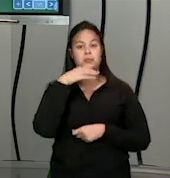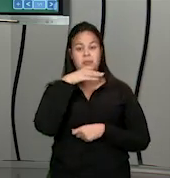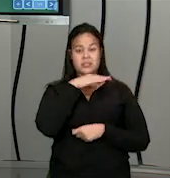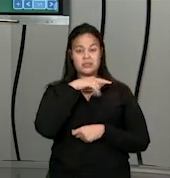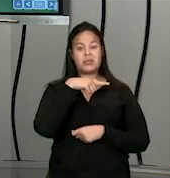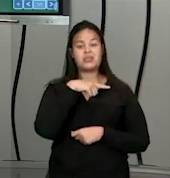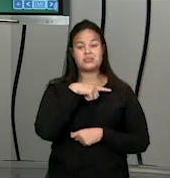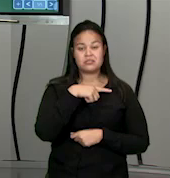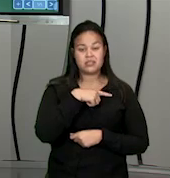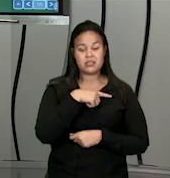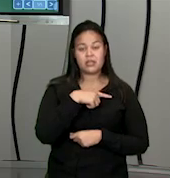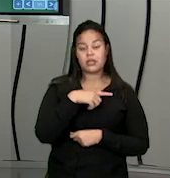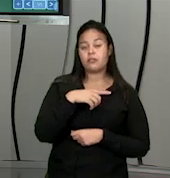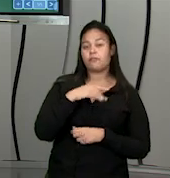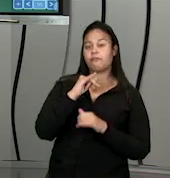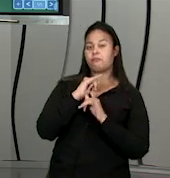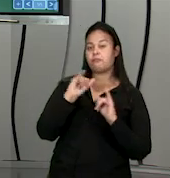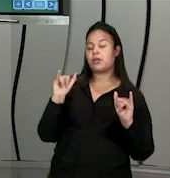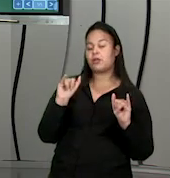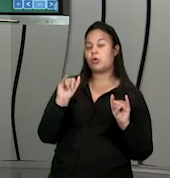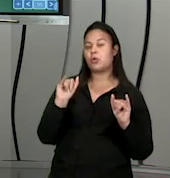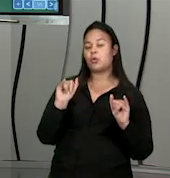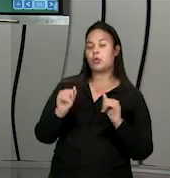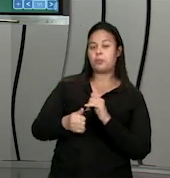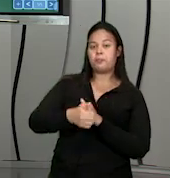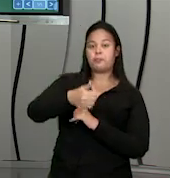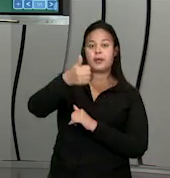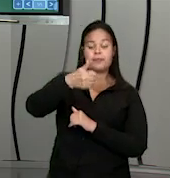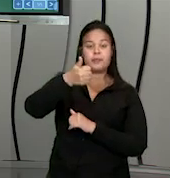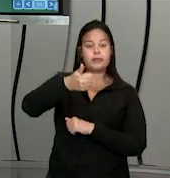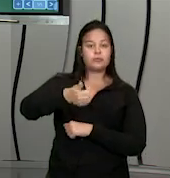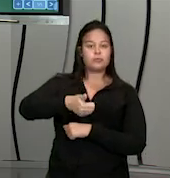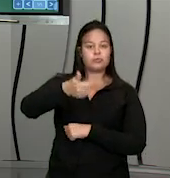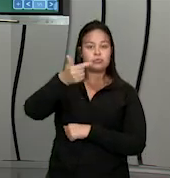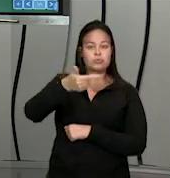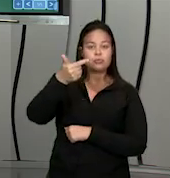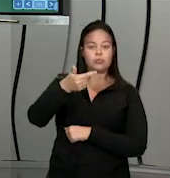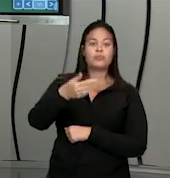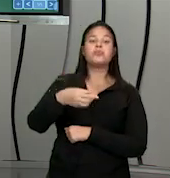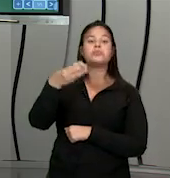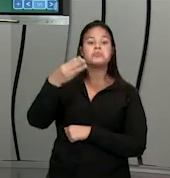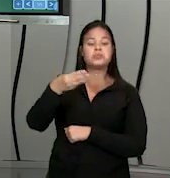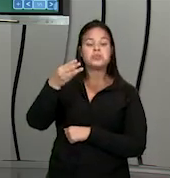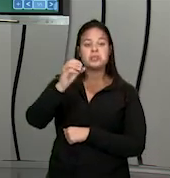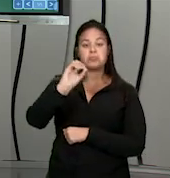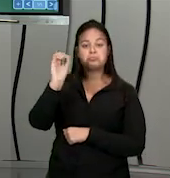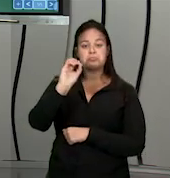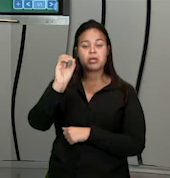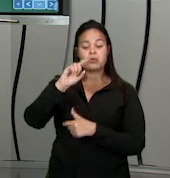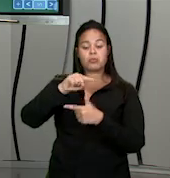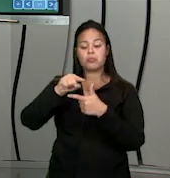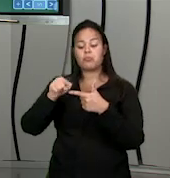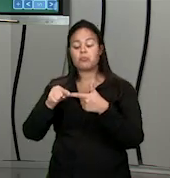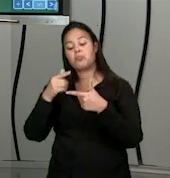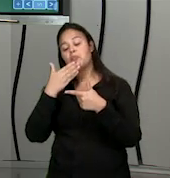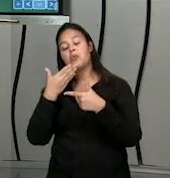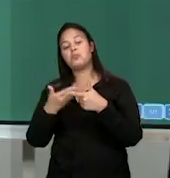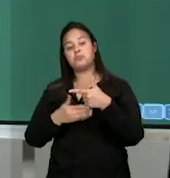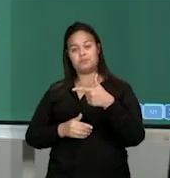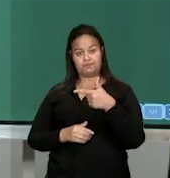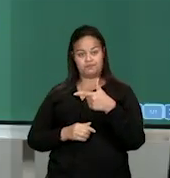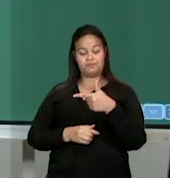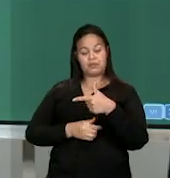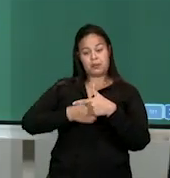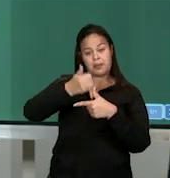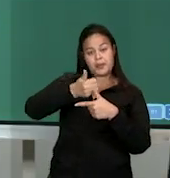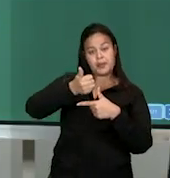eu estou falando, digamos assim, do primeiro ângulo, segundo ângulo ou terceiro ângulo. Tá vendo? A mesma coisa aqui, ó.